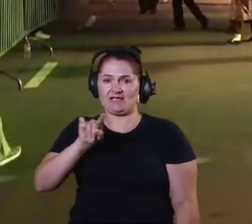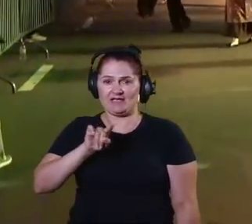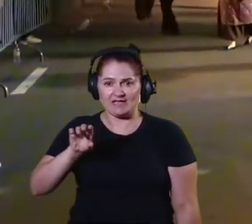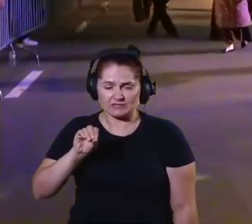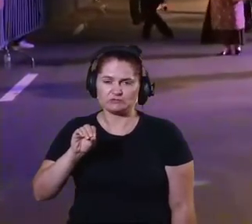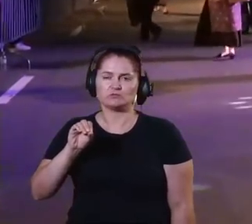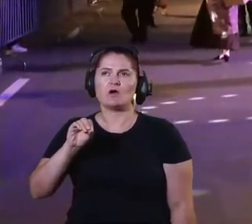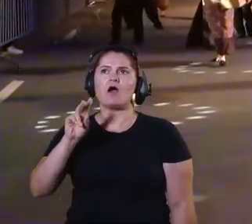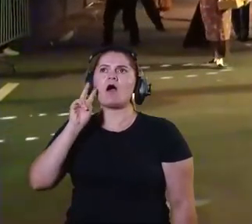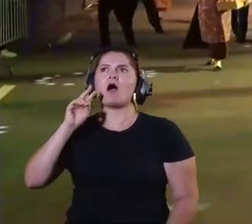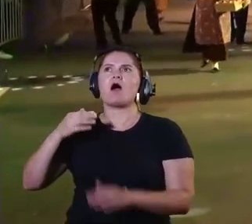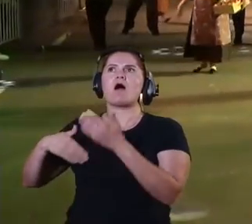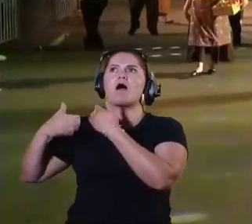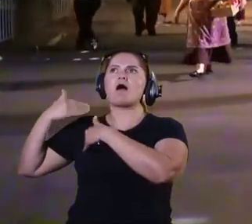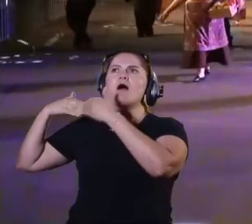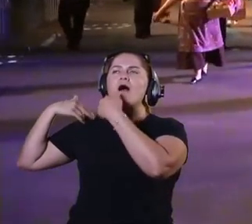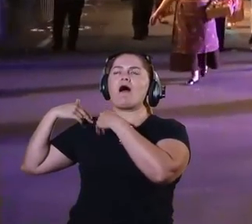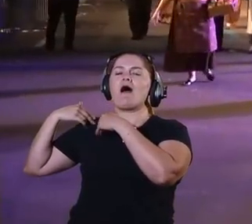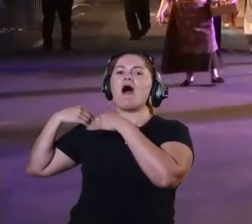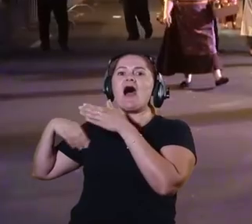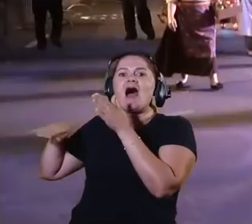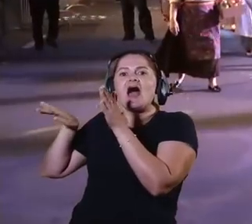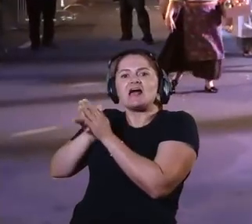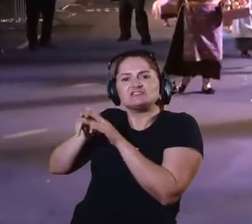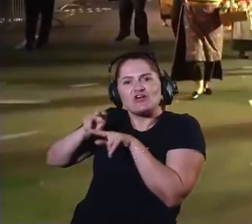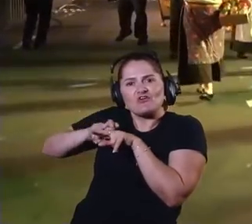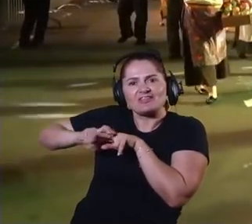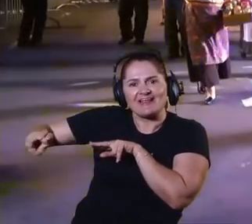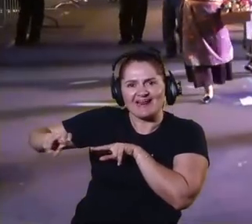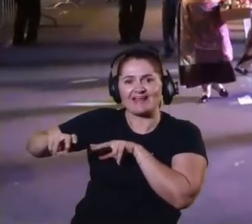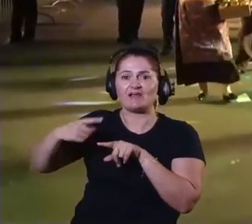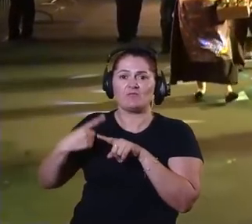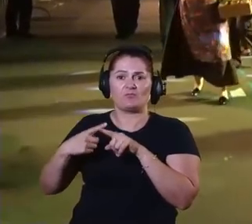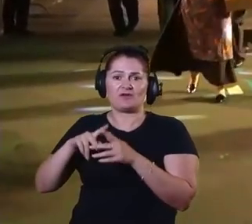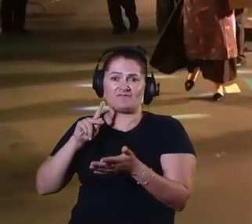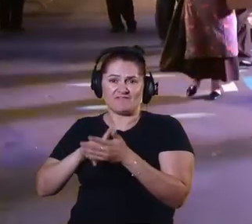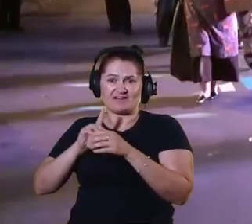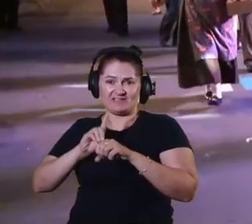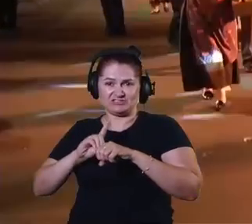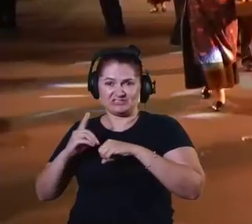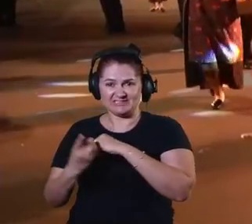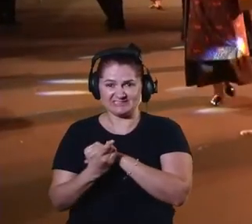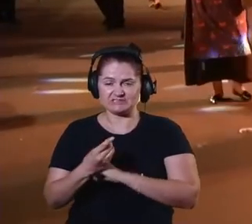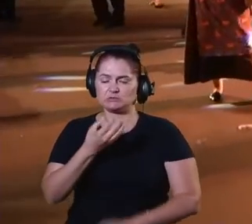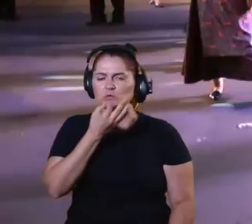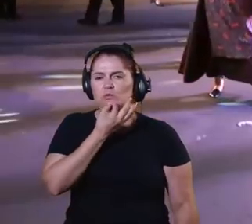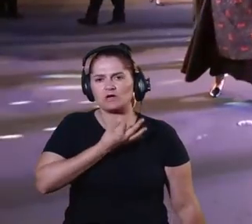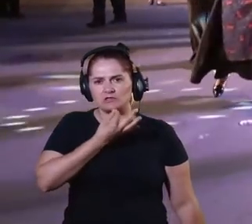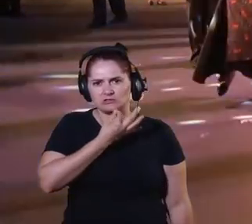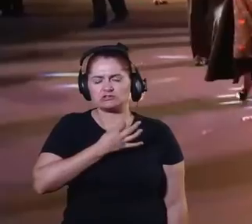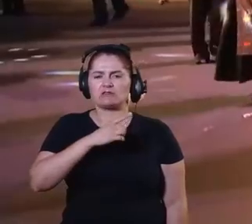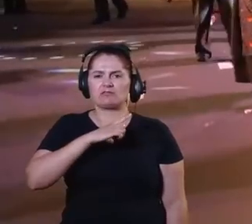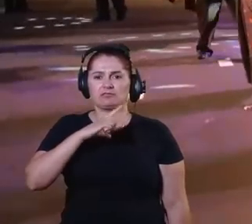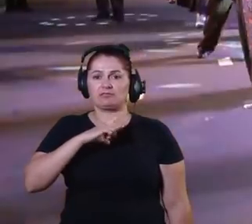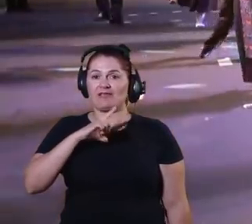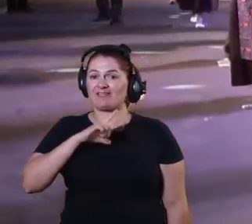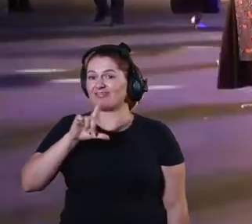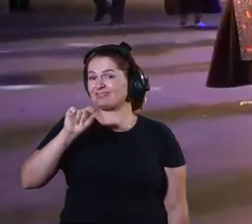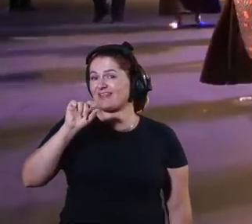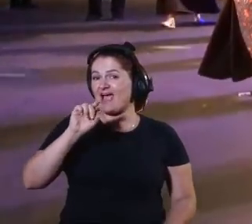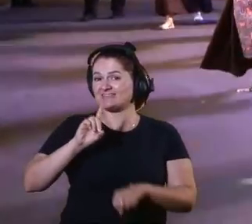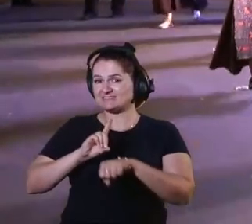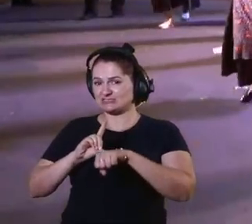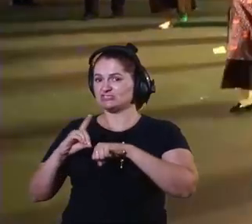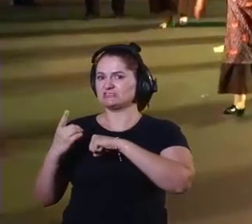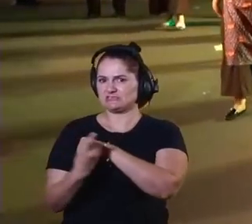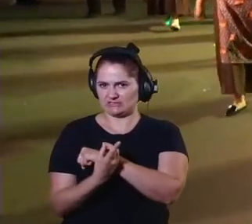remete ao trem. Por isso que... Porque os distritos de Caxias, a Luciane falou antes, nós temos 10 distritos em Caxias,